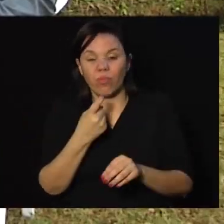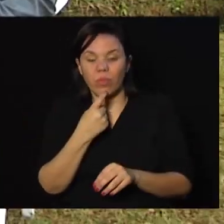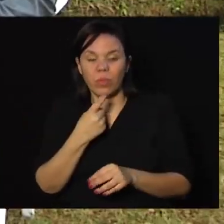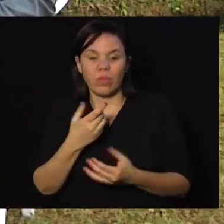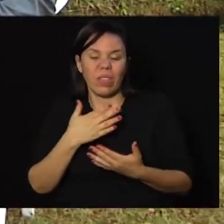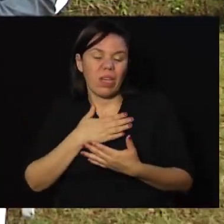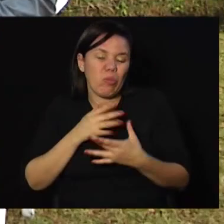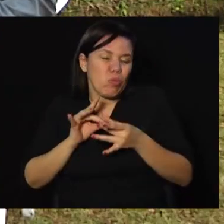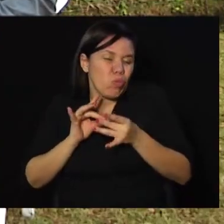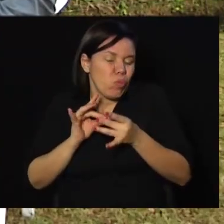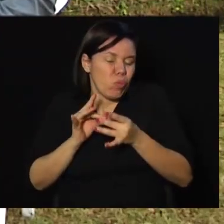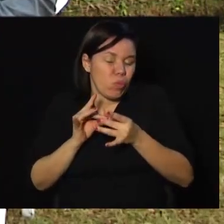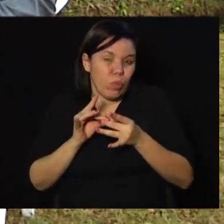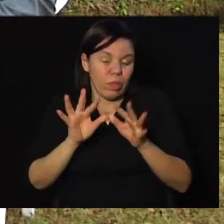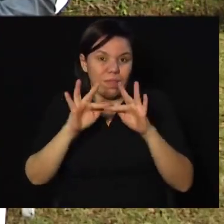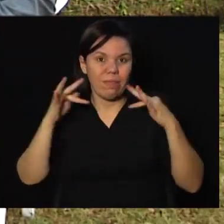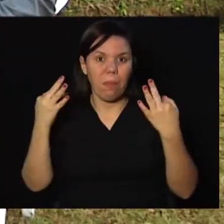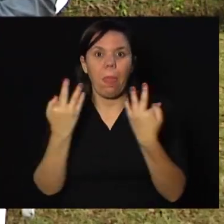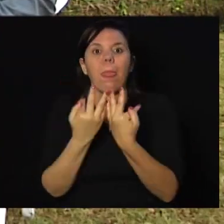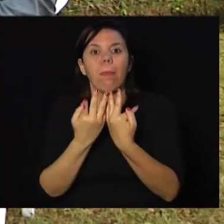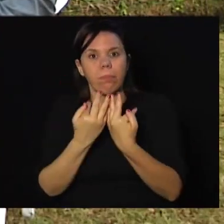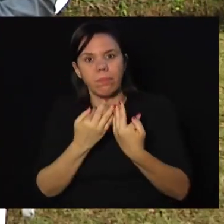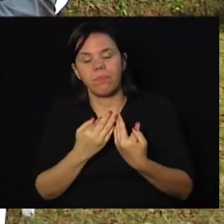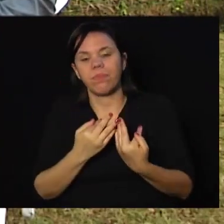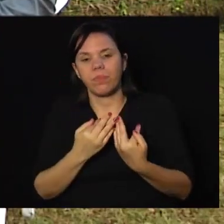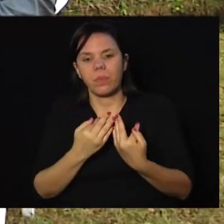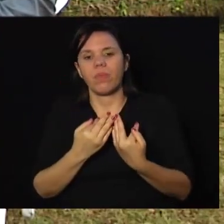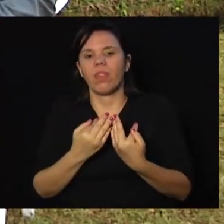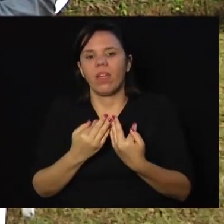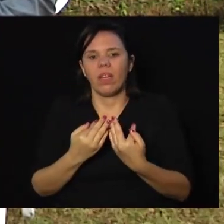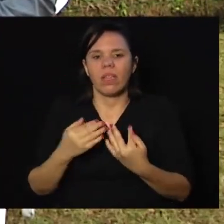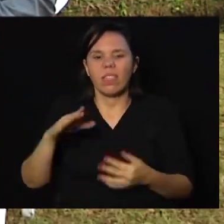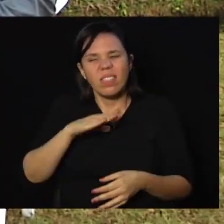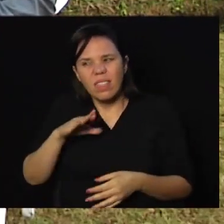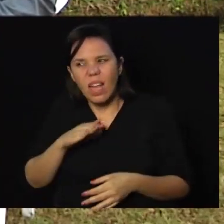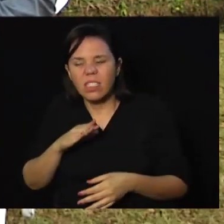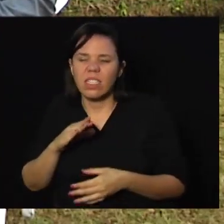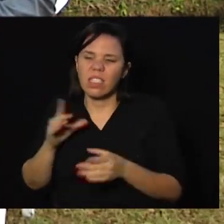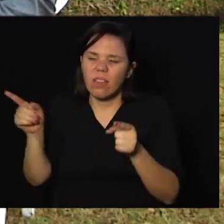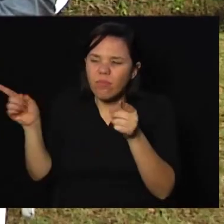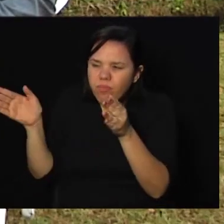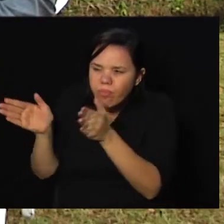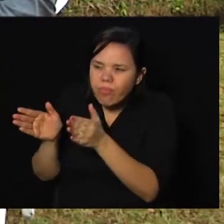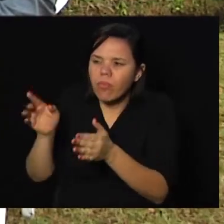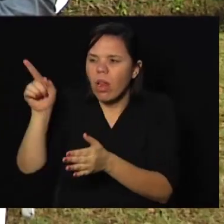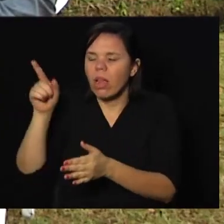muito apegado à minha família, à minha mãe, ao interior, né, das coisas boas do dia a